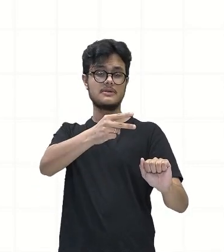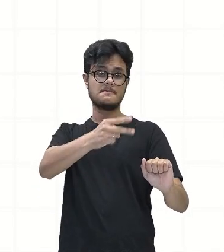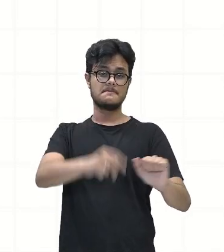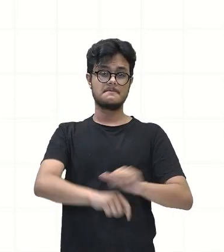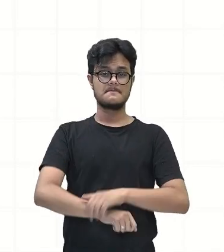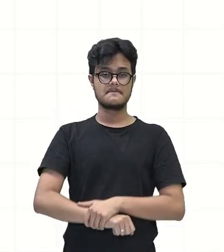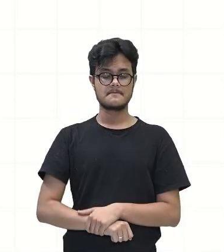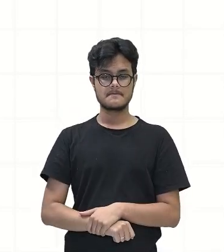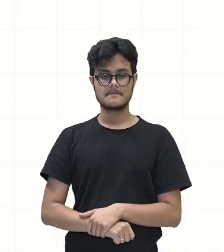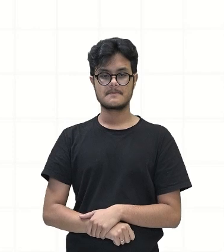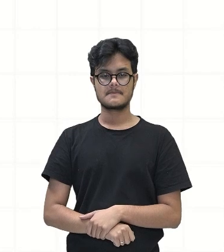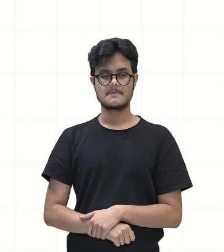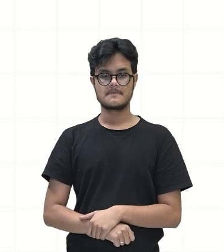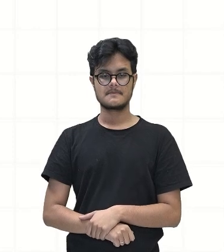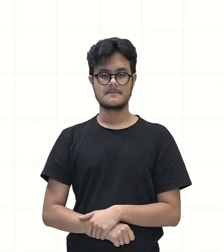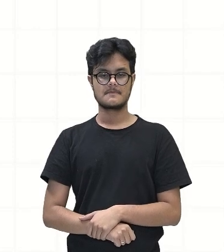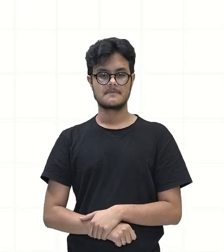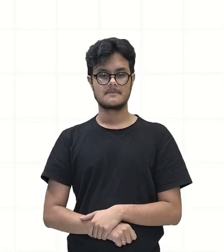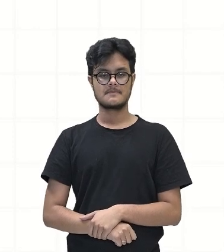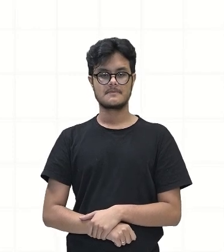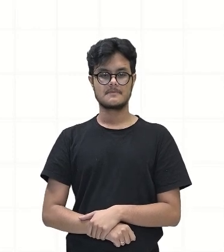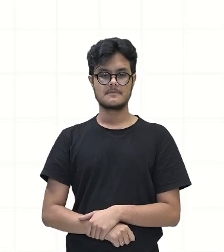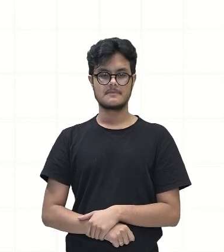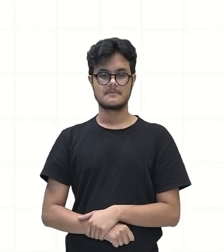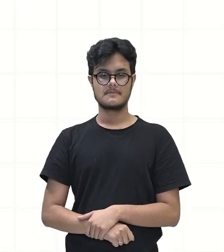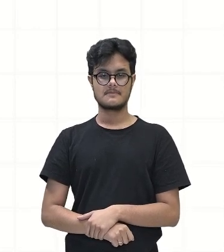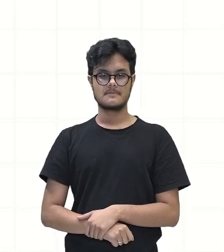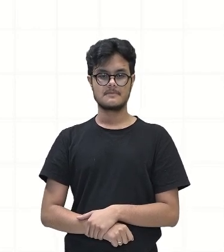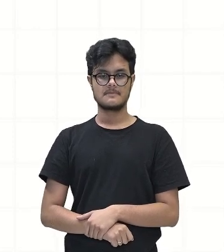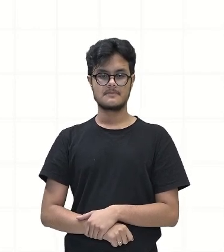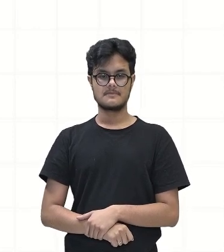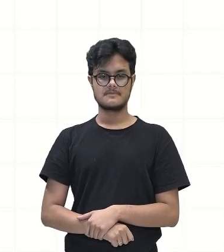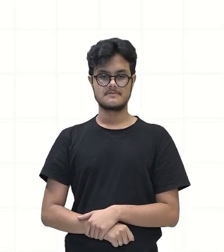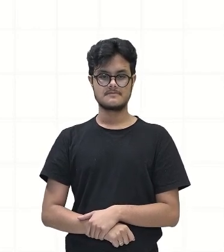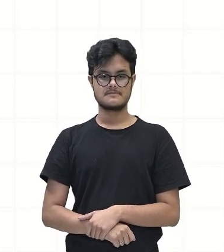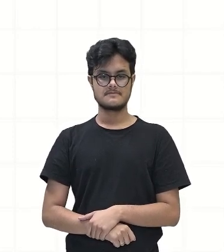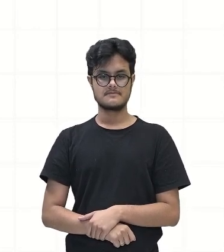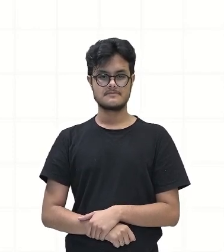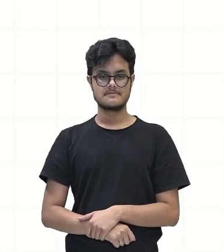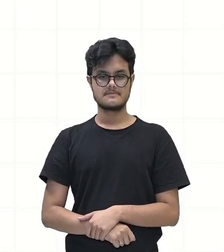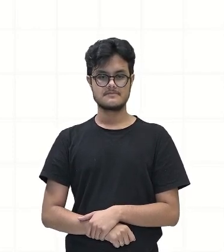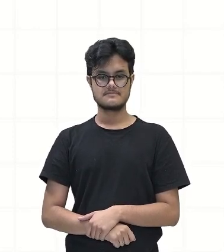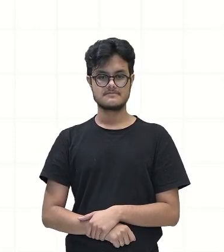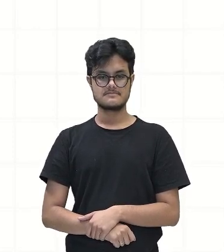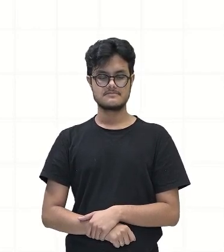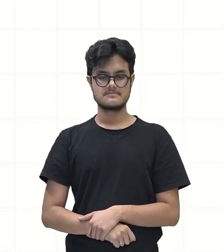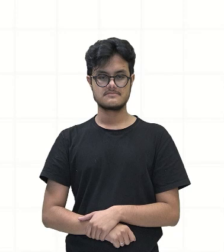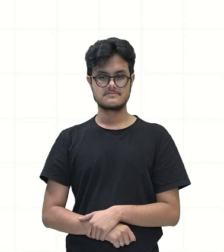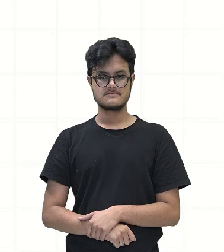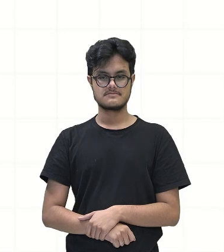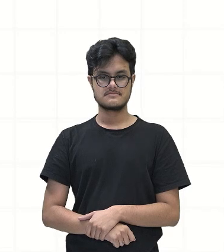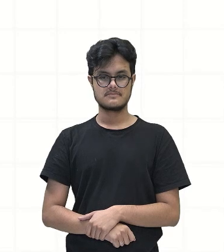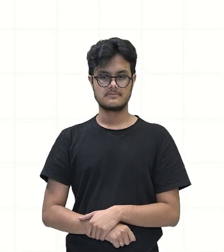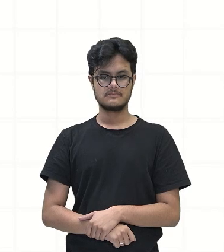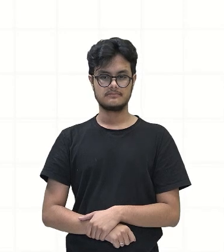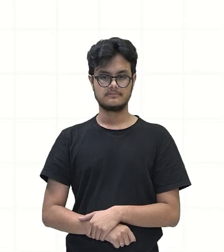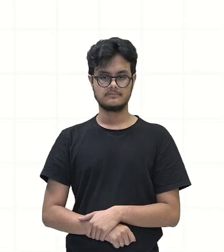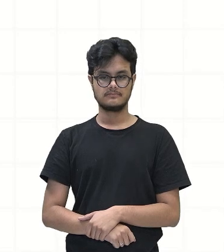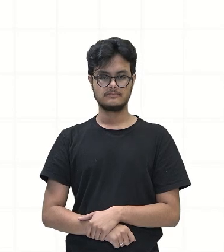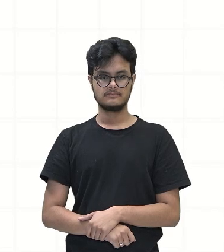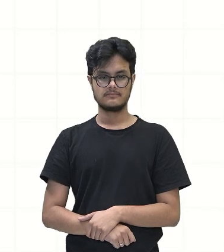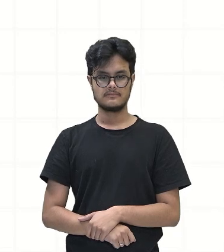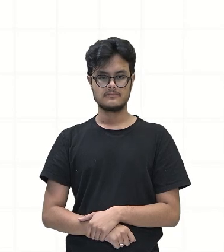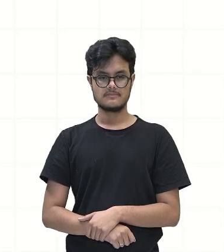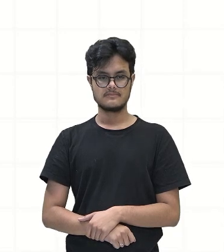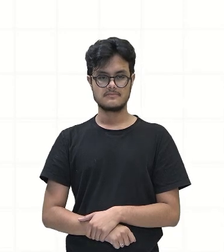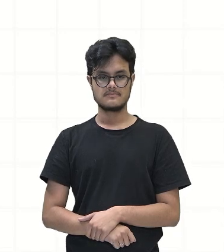quadrado. Então, está aqui a aplicação do Teorema de Pitágoras. Esse lado aqui indica a hipotenusa e esses 2